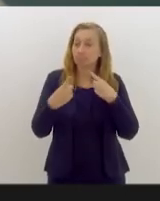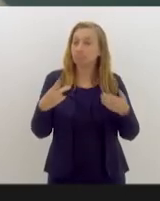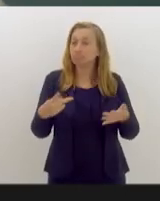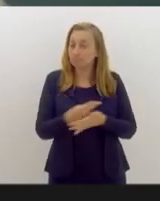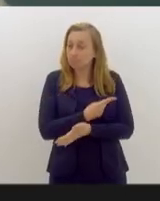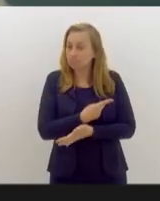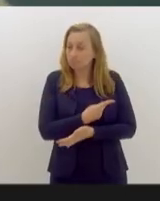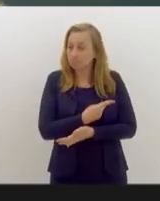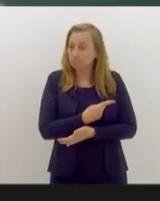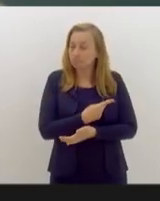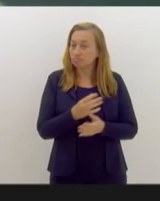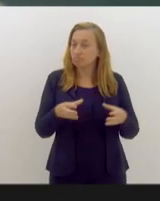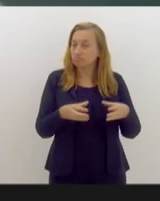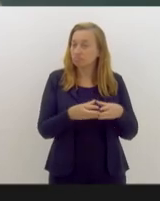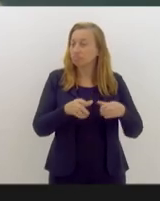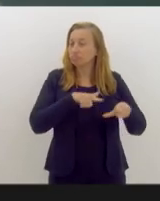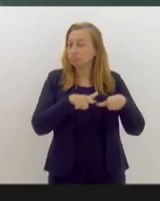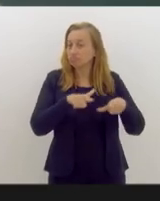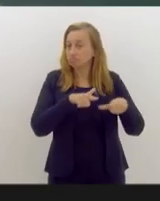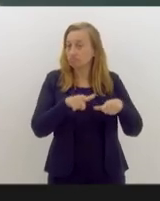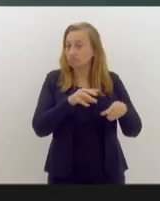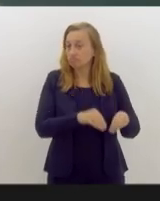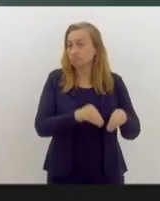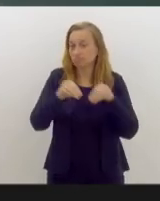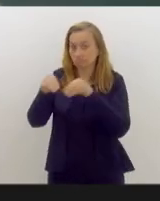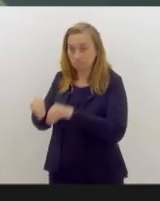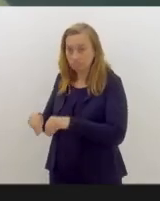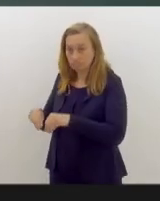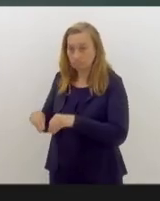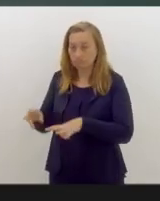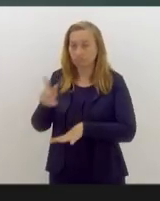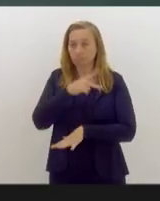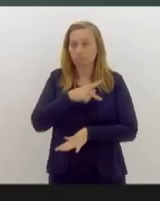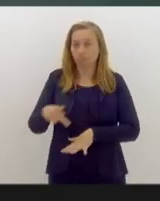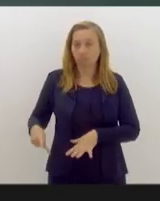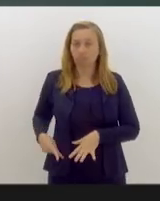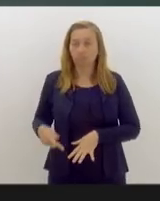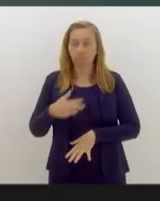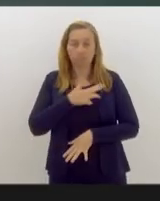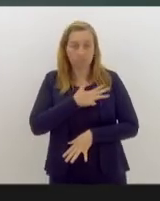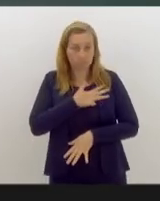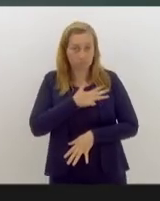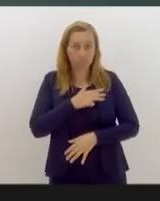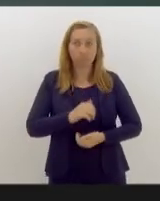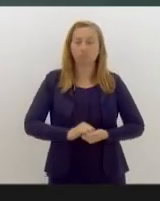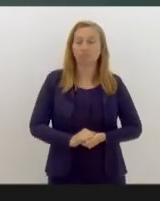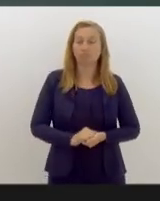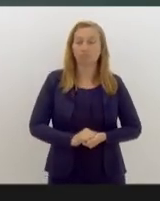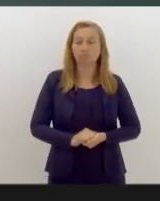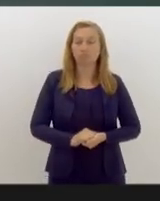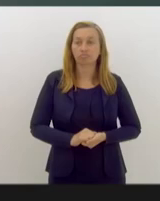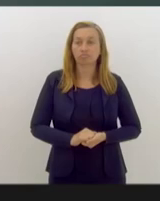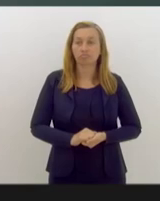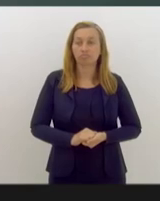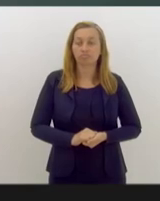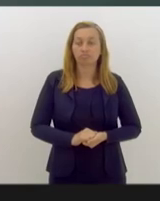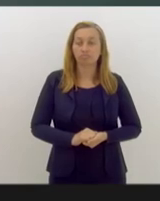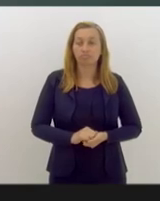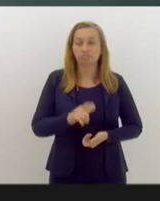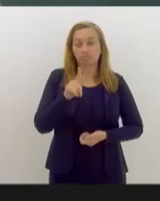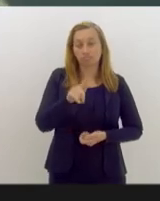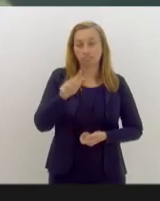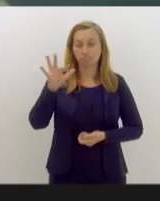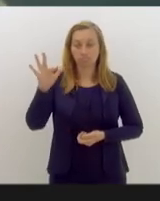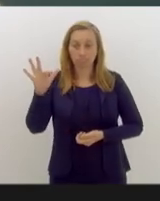acontecendo lá no grupo de trabalho da transição do presidente eleito, o presidente Lula. Tanto é que é um GT